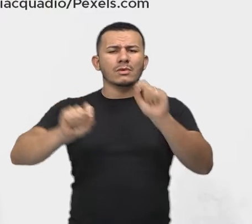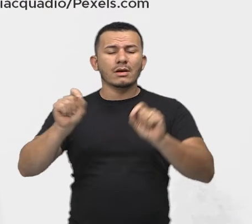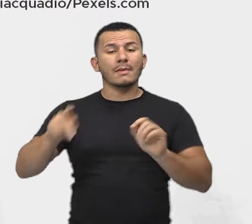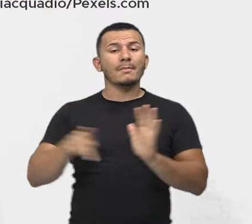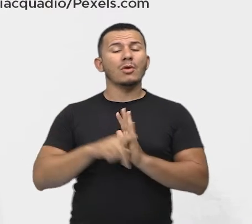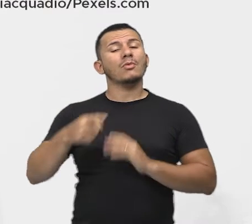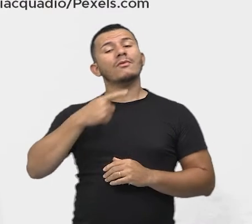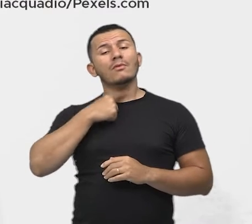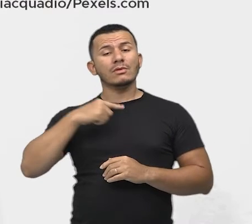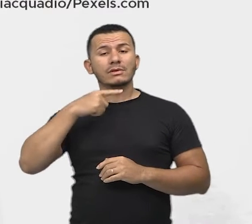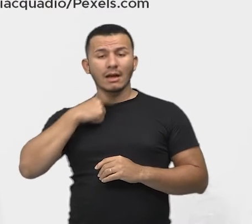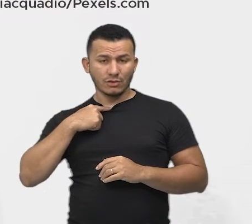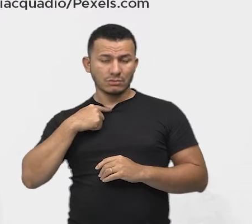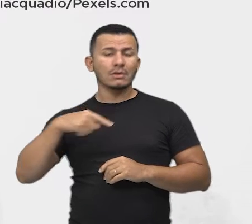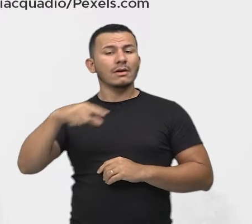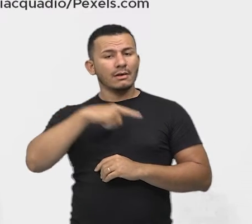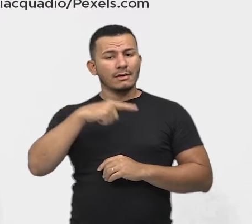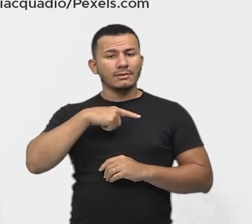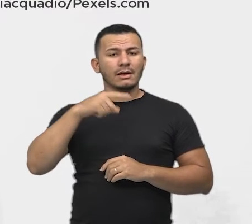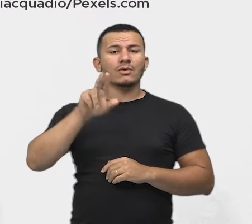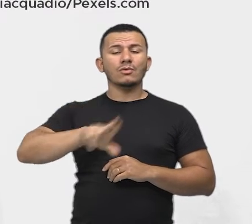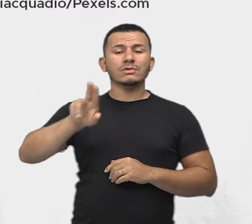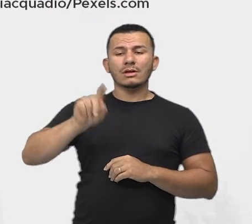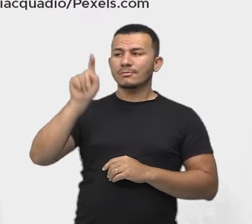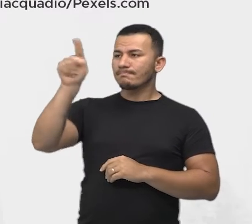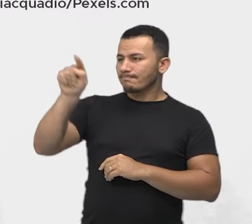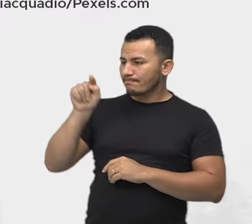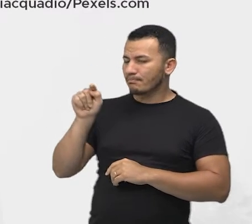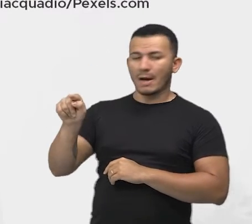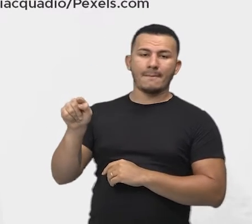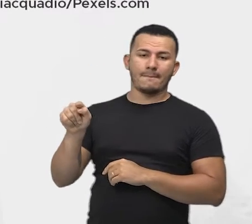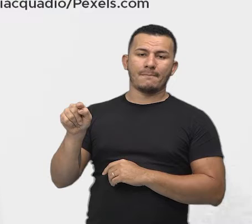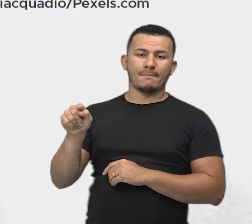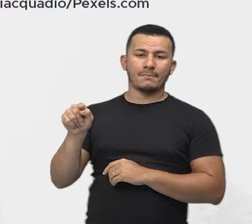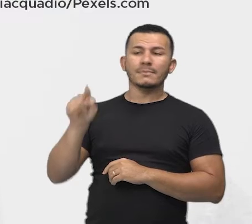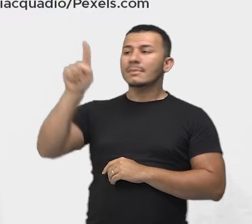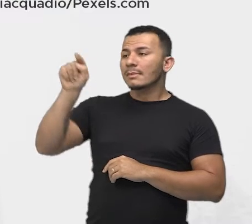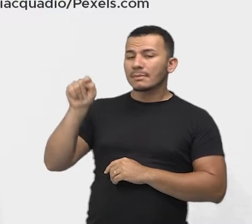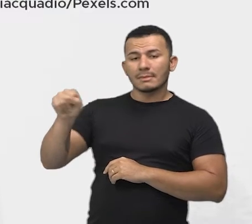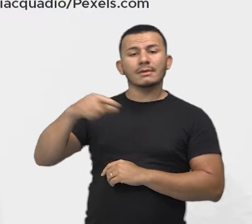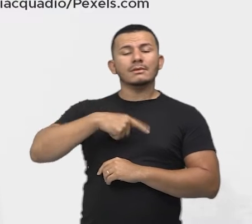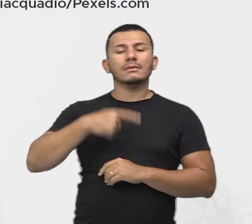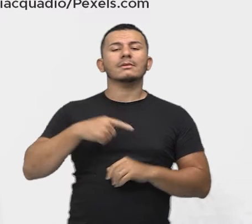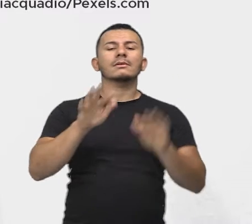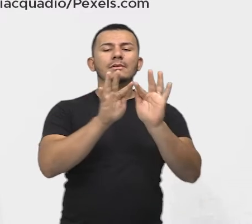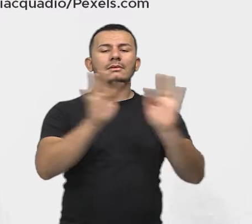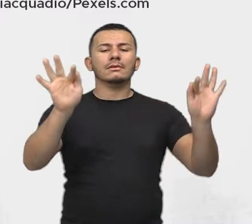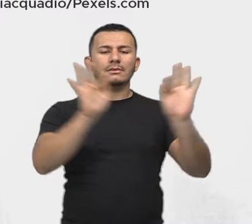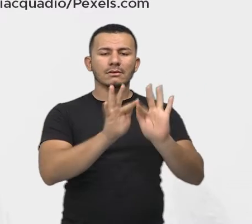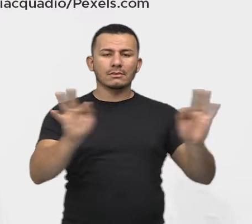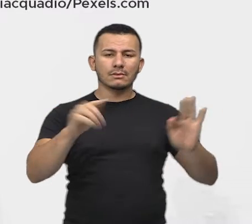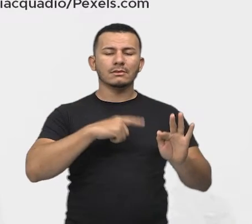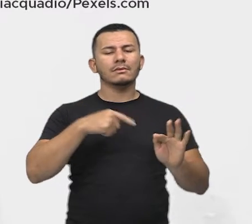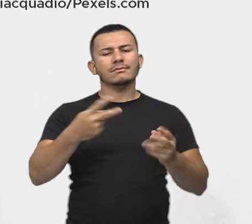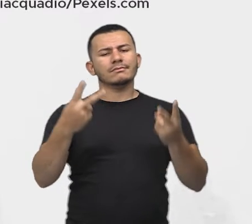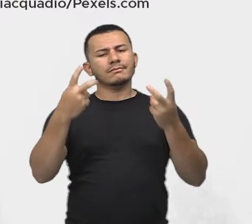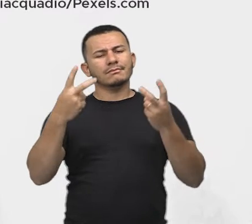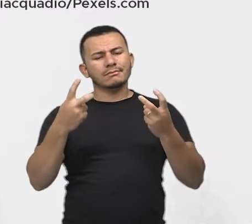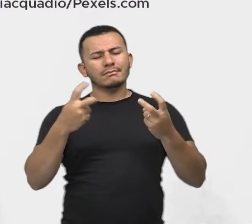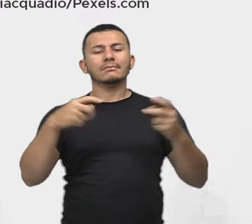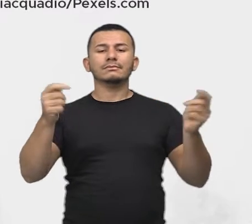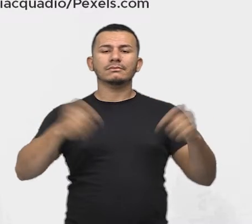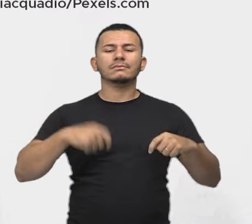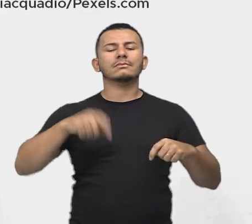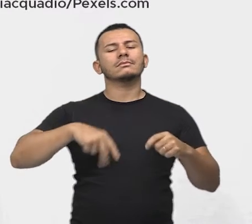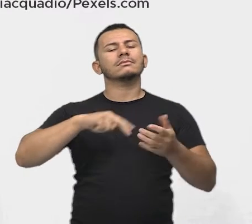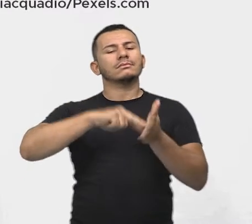um desejo e são sinalizadas com um ponto de exclamação. Observe que nós vamos ter palavras que vão trazer